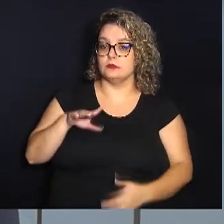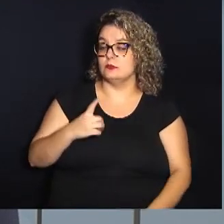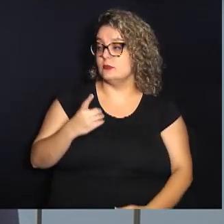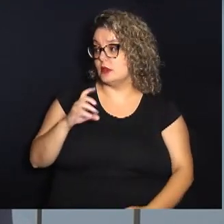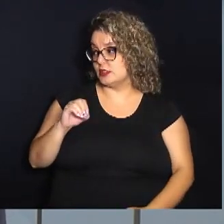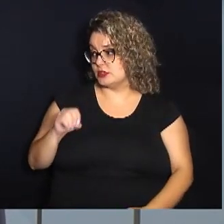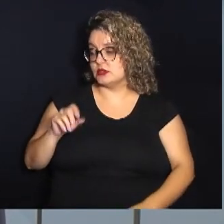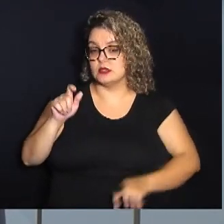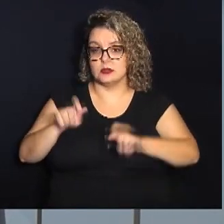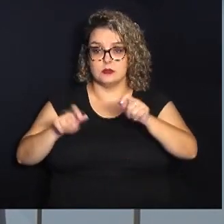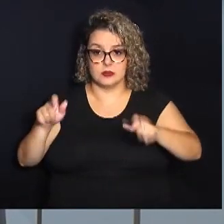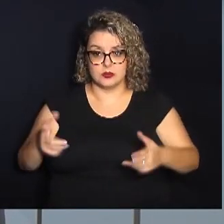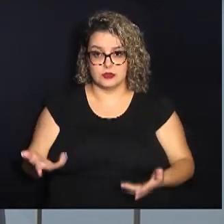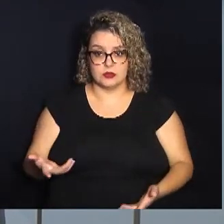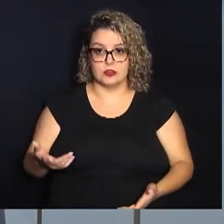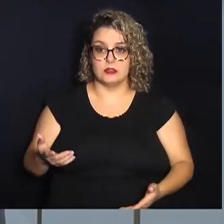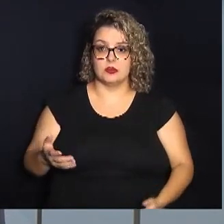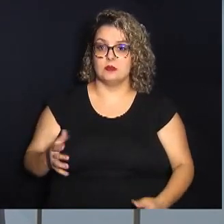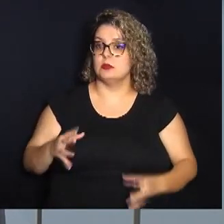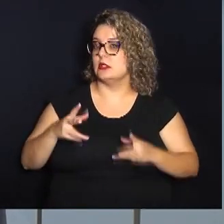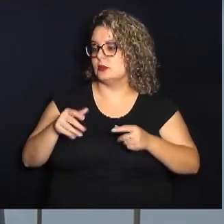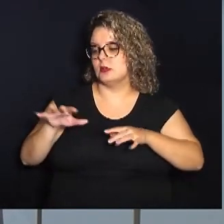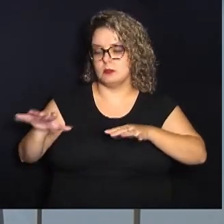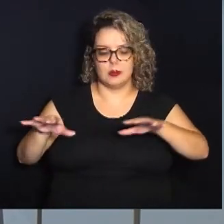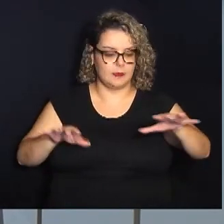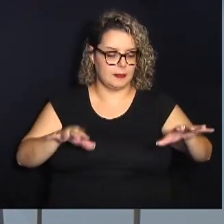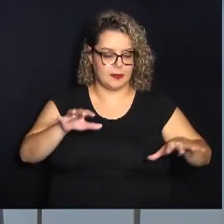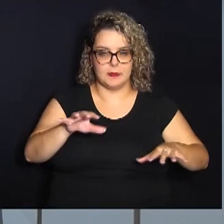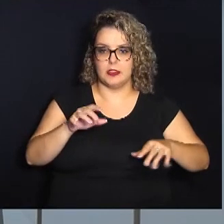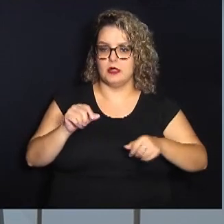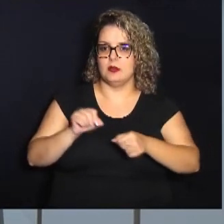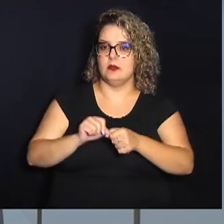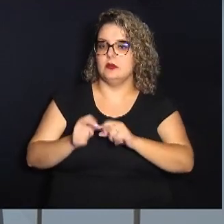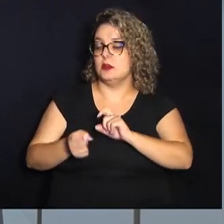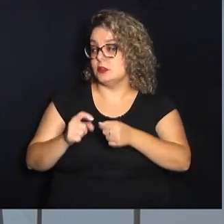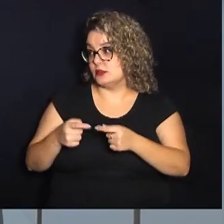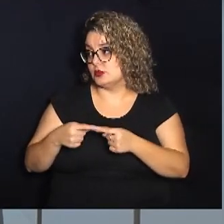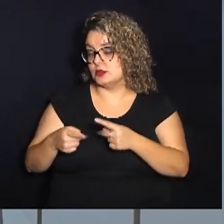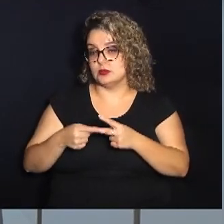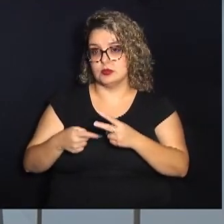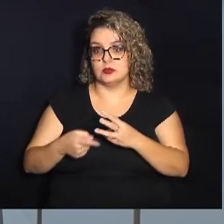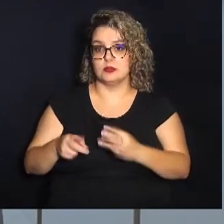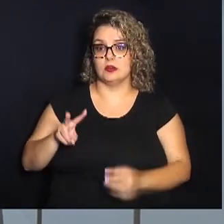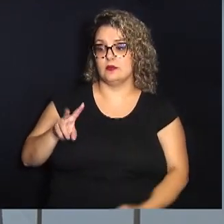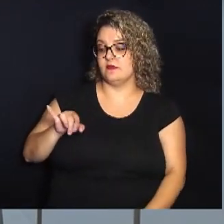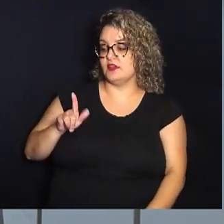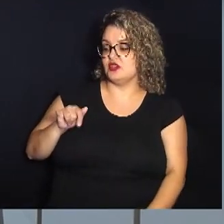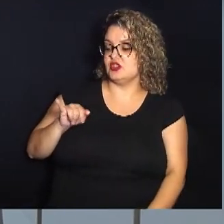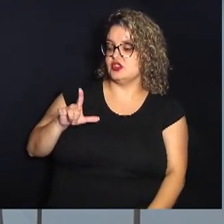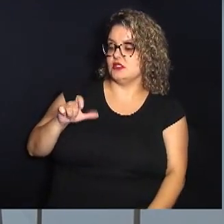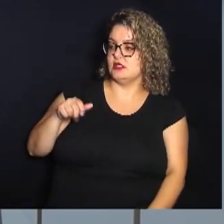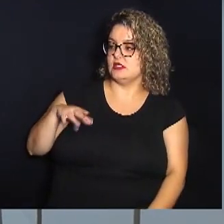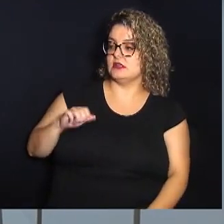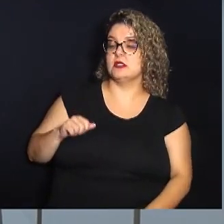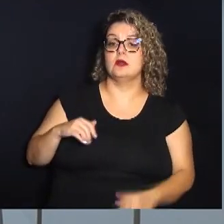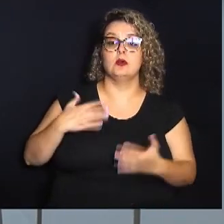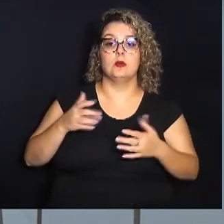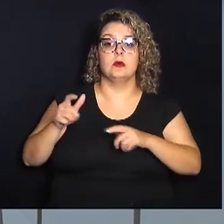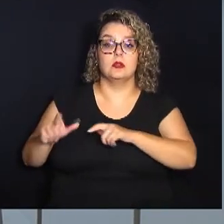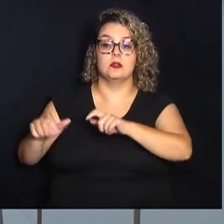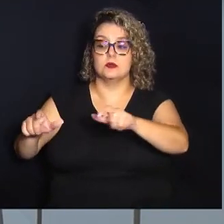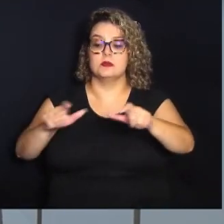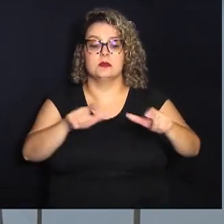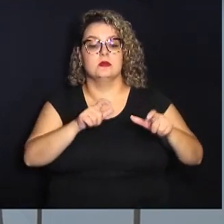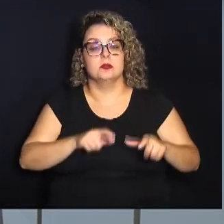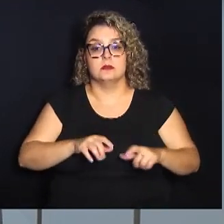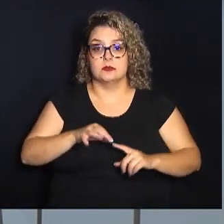que eles estão indo para todo o território. A gente faz reuniões semanais na vigilância para decidir quais os locais são prioritários, né,